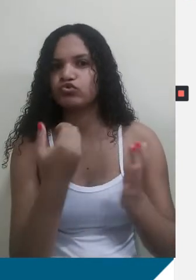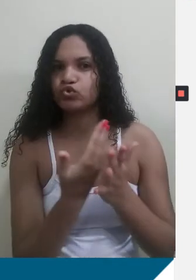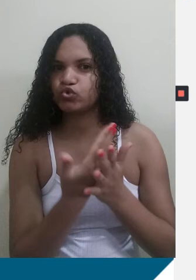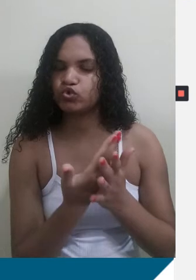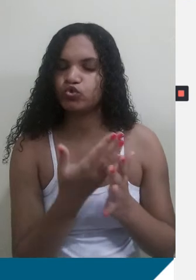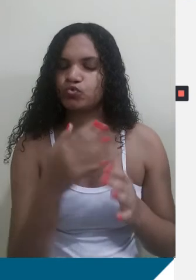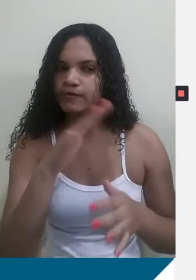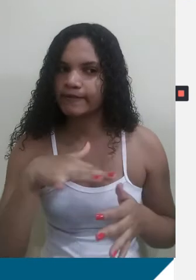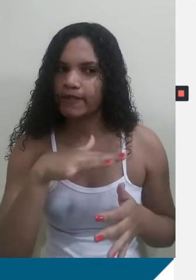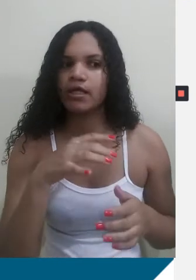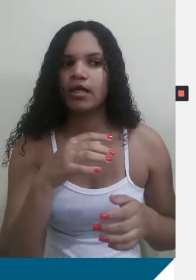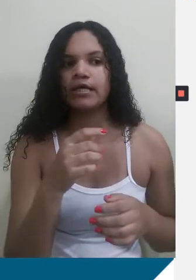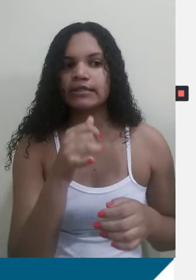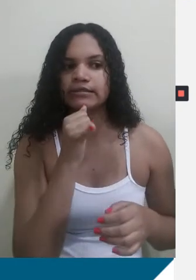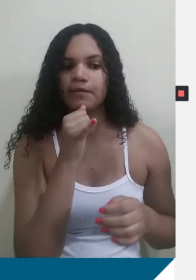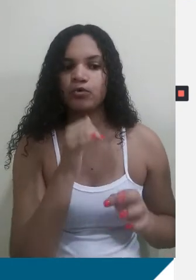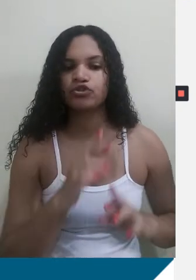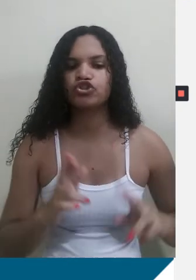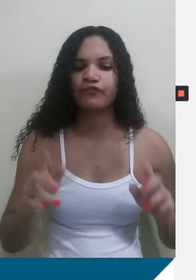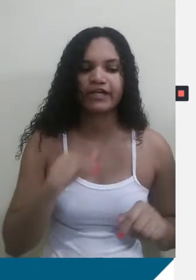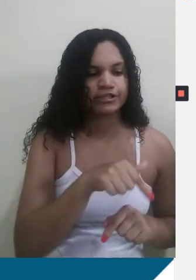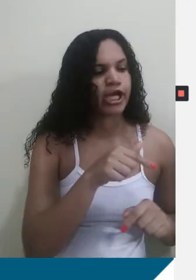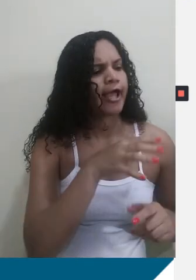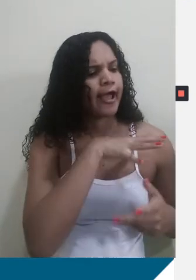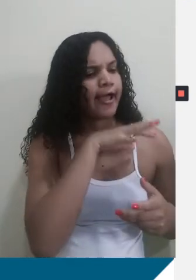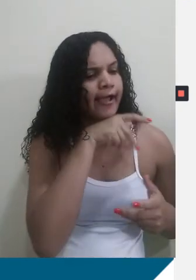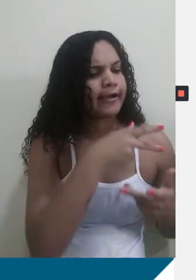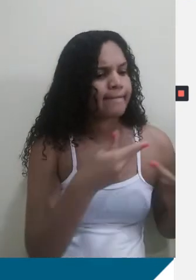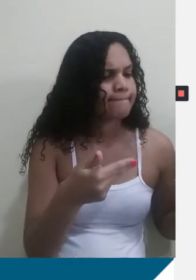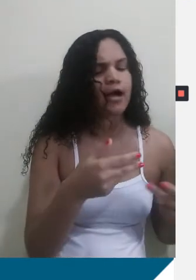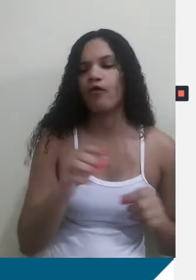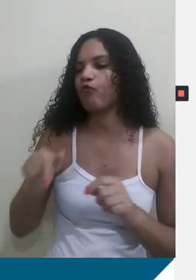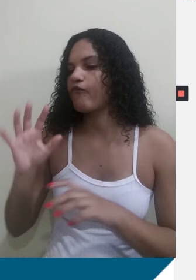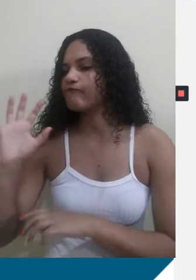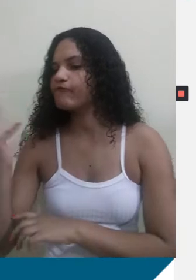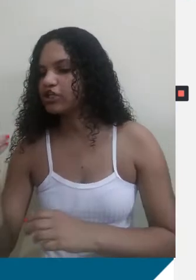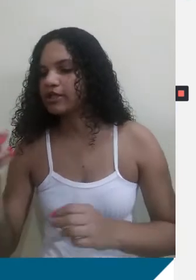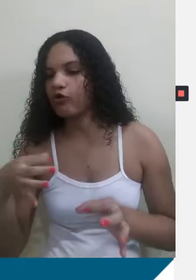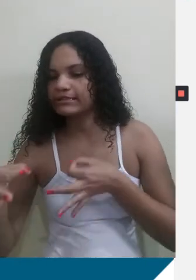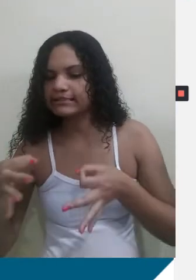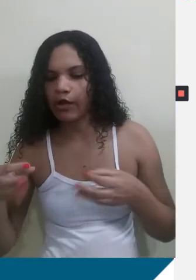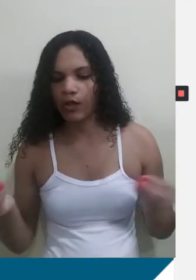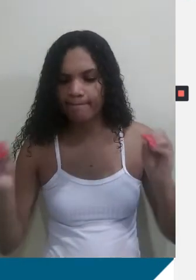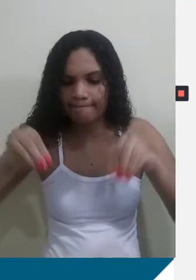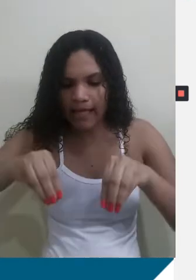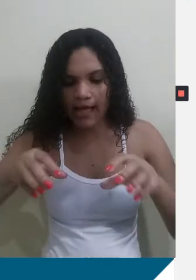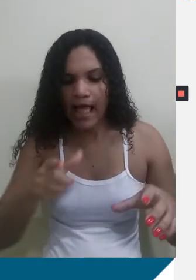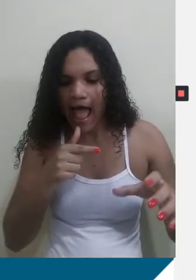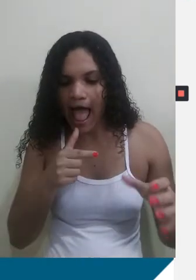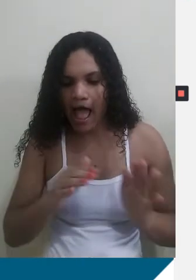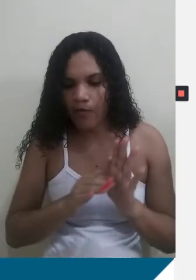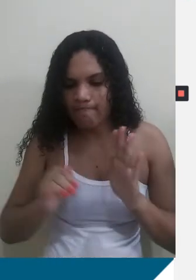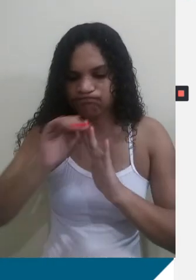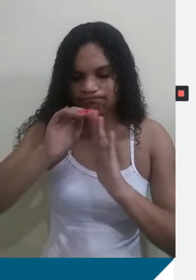de diferenciação entre uma célula animal e uma célula vegetal, ao inserirem uma célula animal e